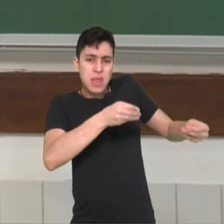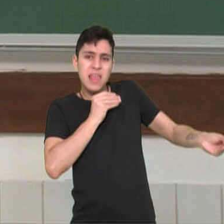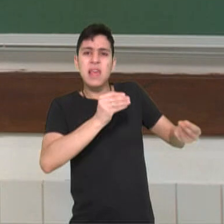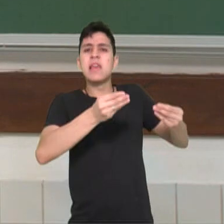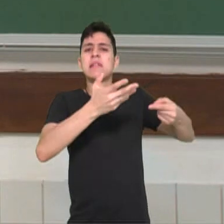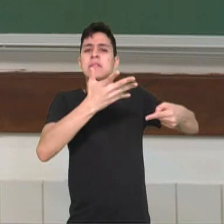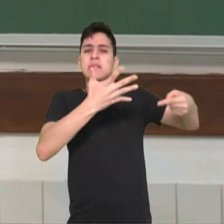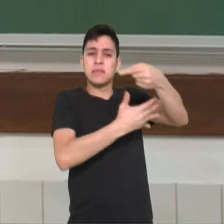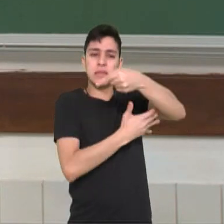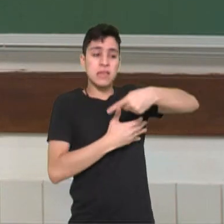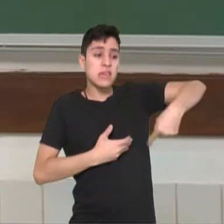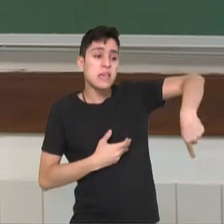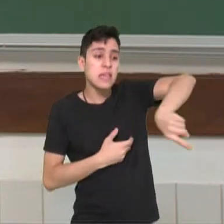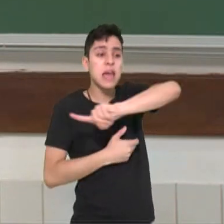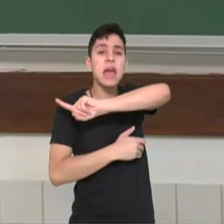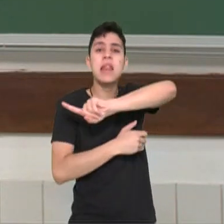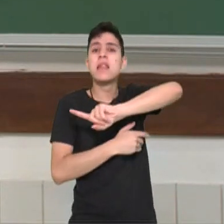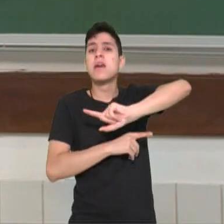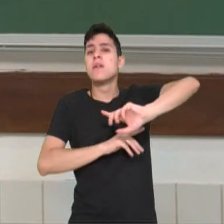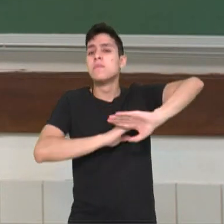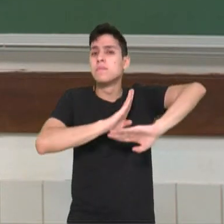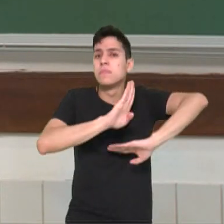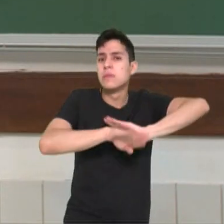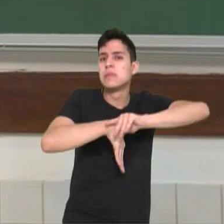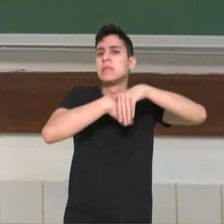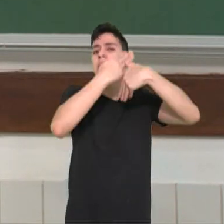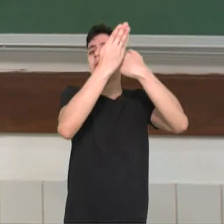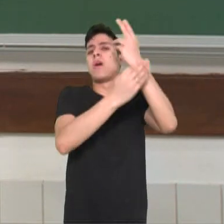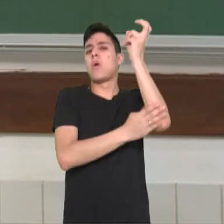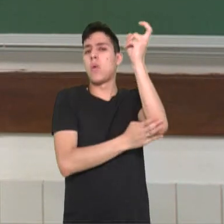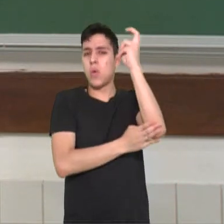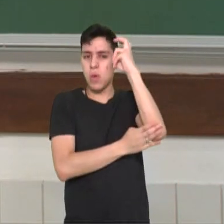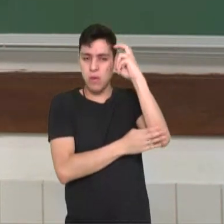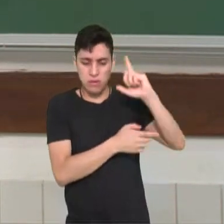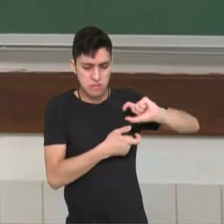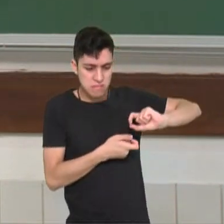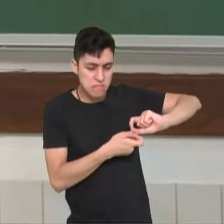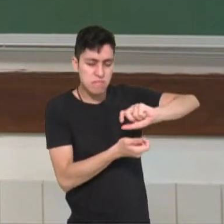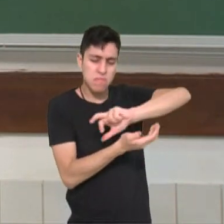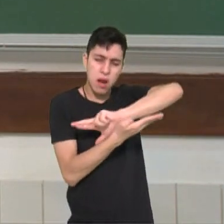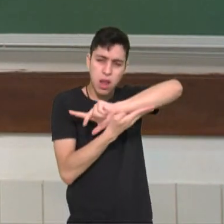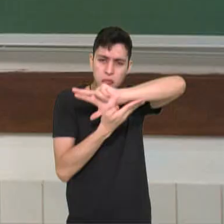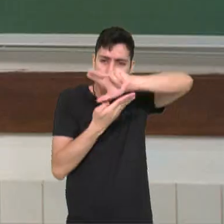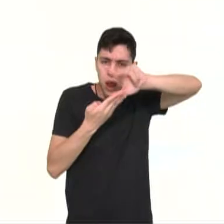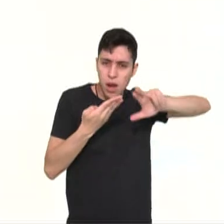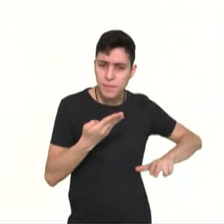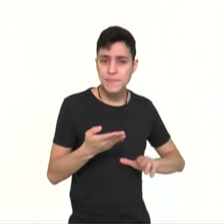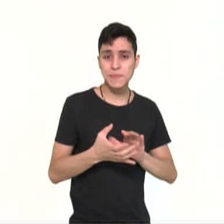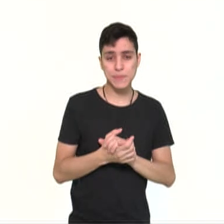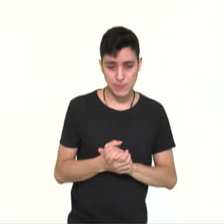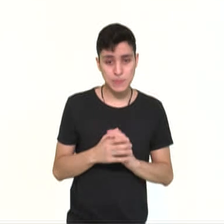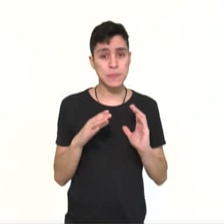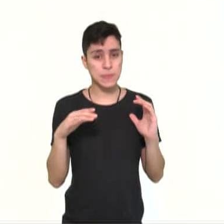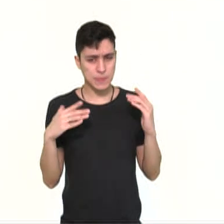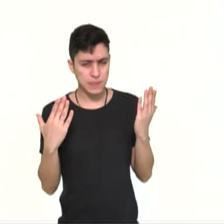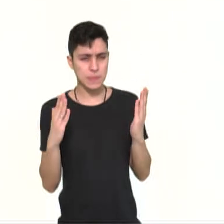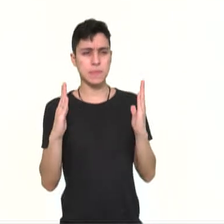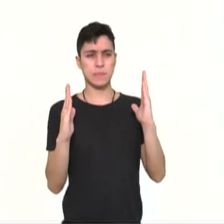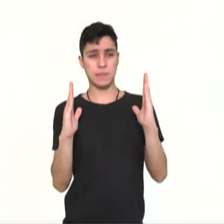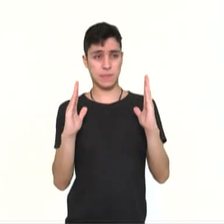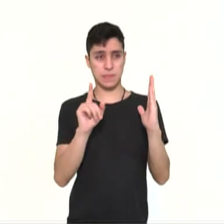um grande desenvolvimento cultural para eles e de produção mesmo, né? Olha só, lá por volta de